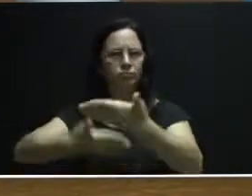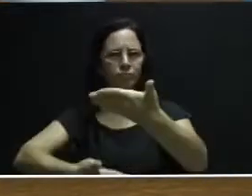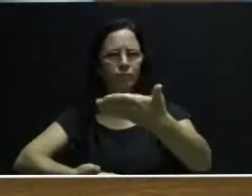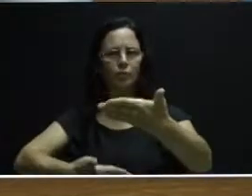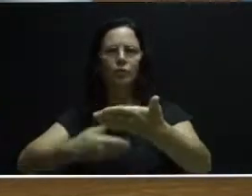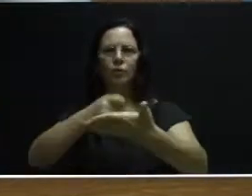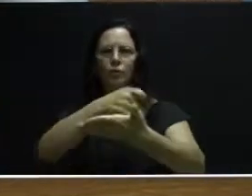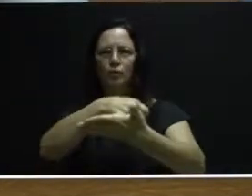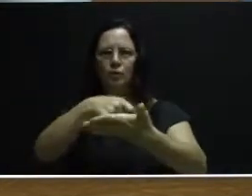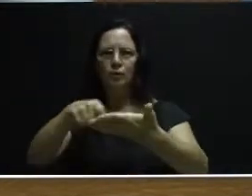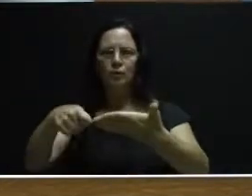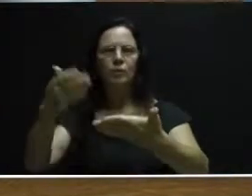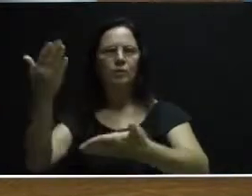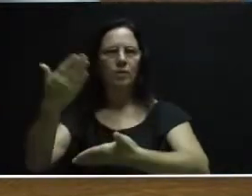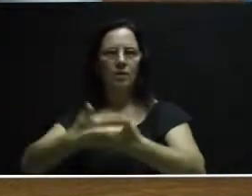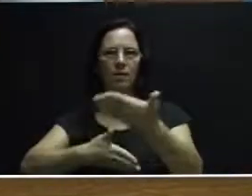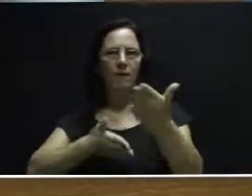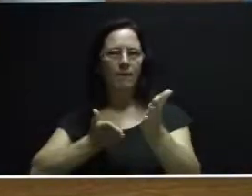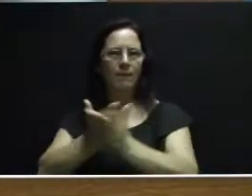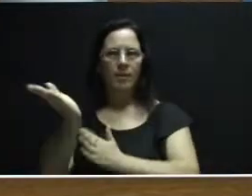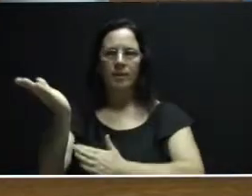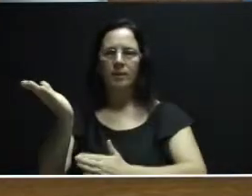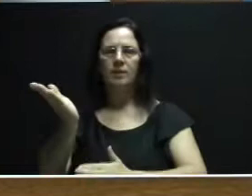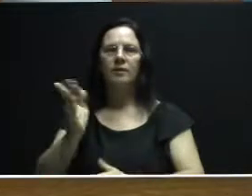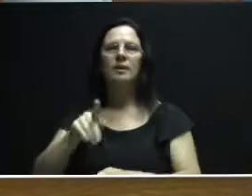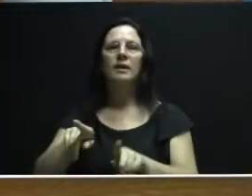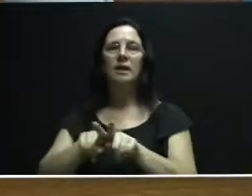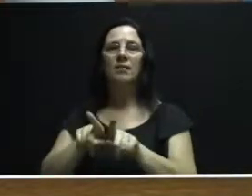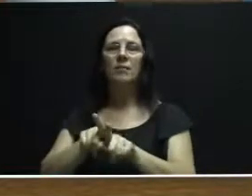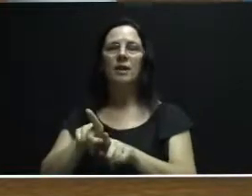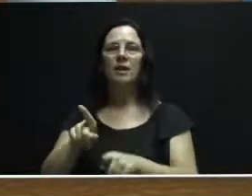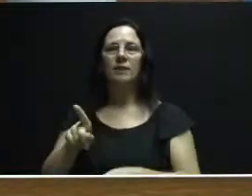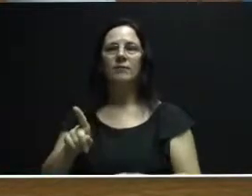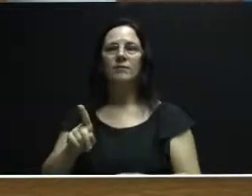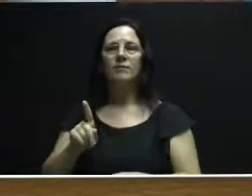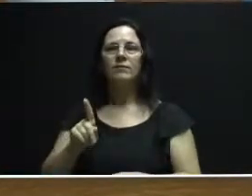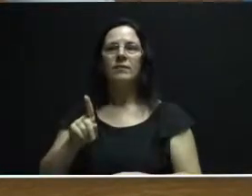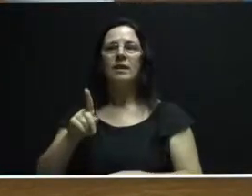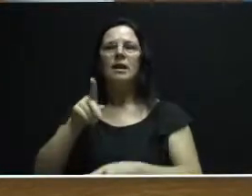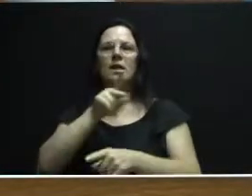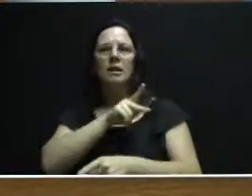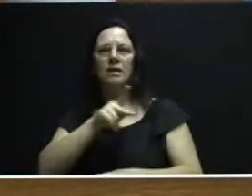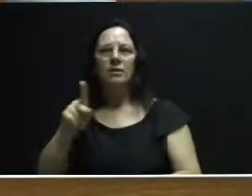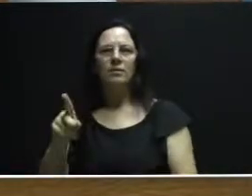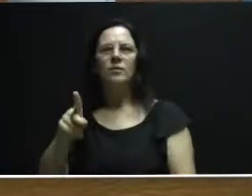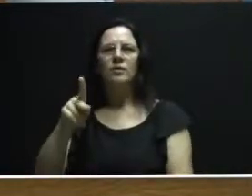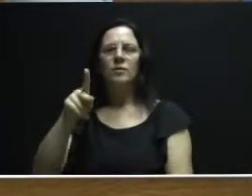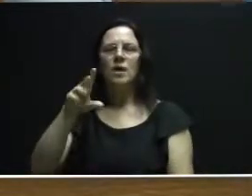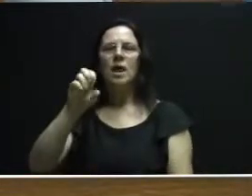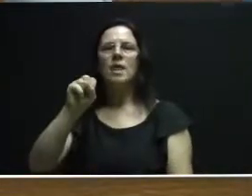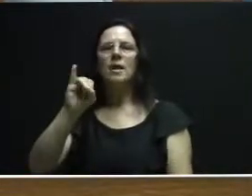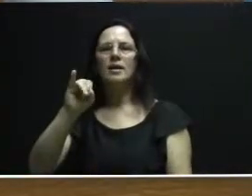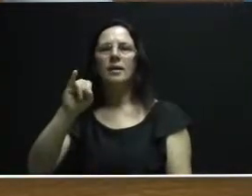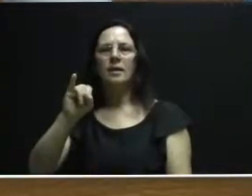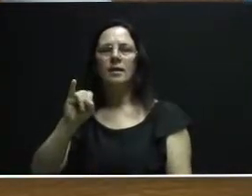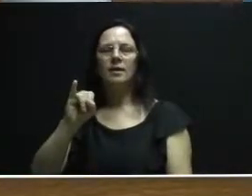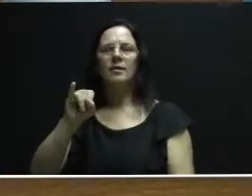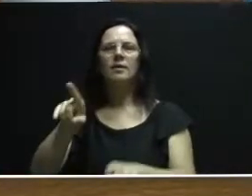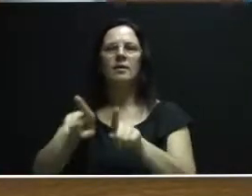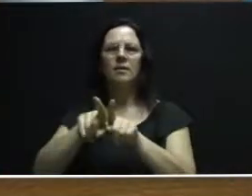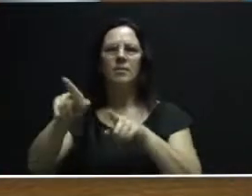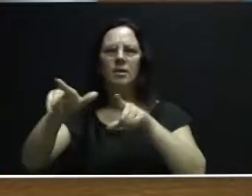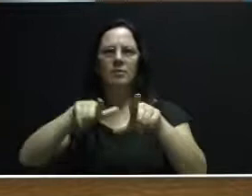foi falado aqui, trabalhei como guarda-vidas no SESI, prestei processo, virei orientador, coordenador,